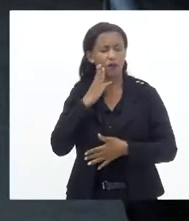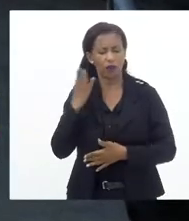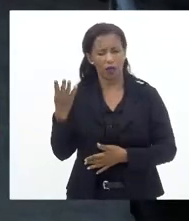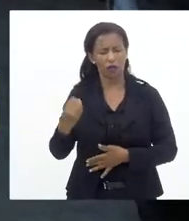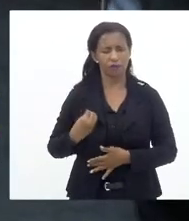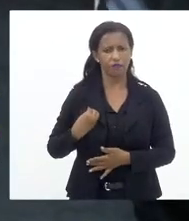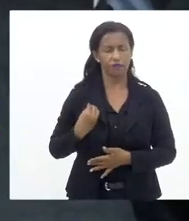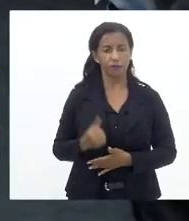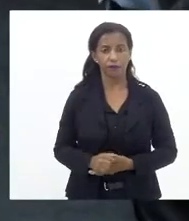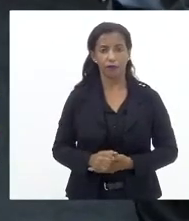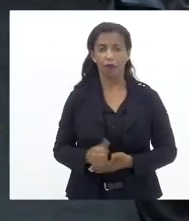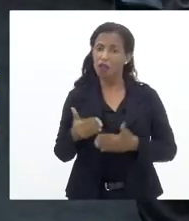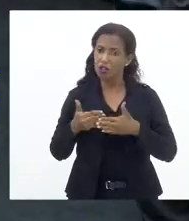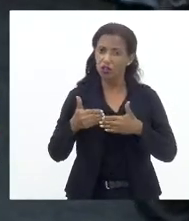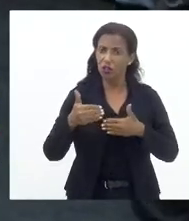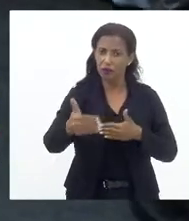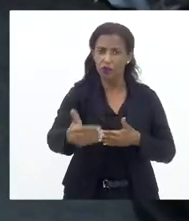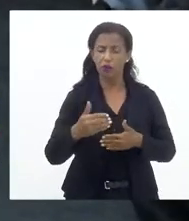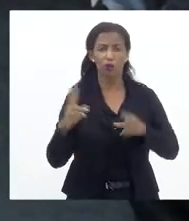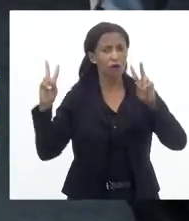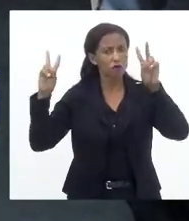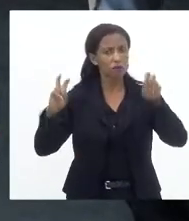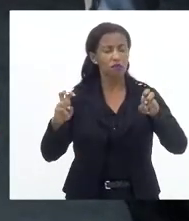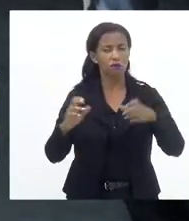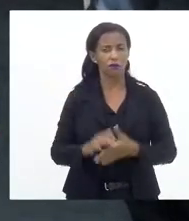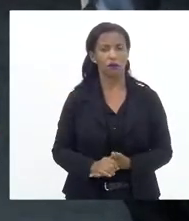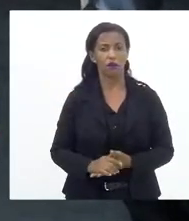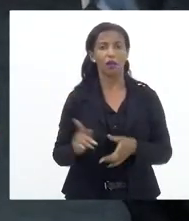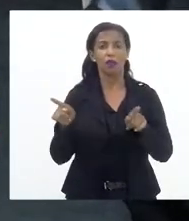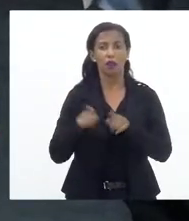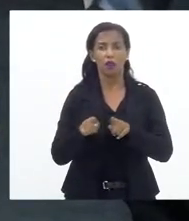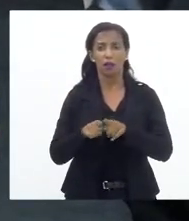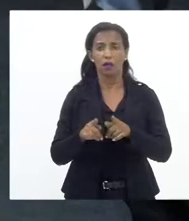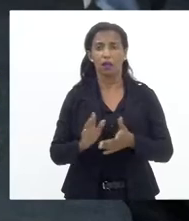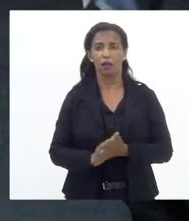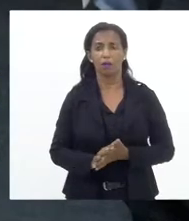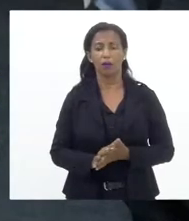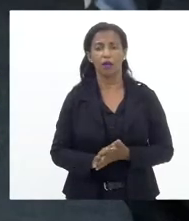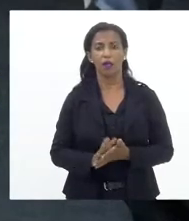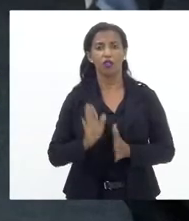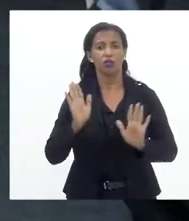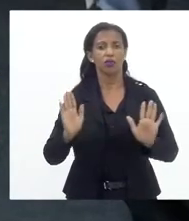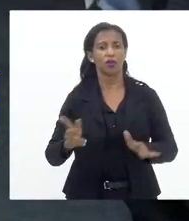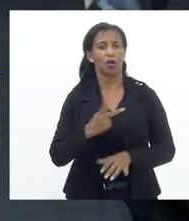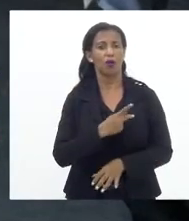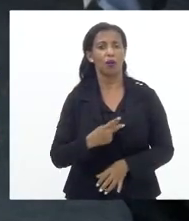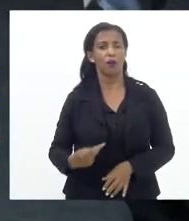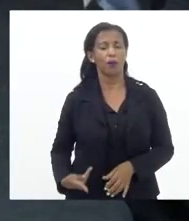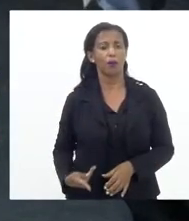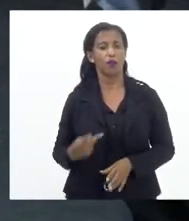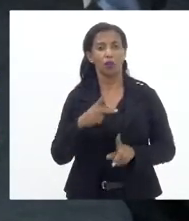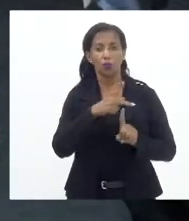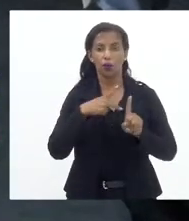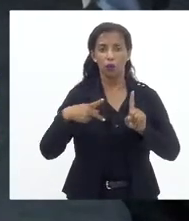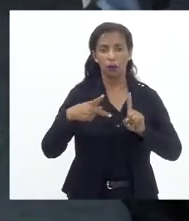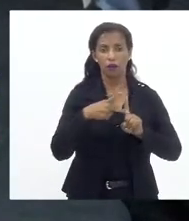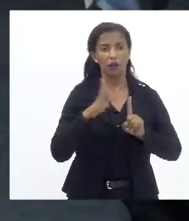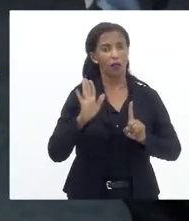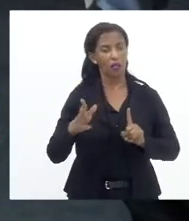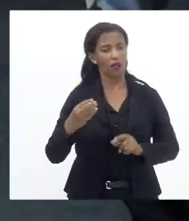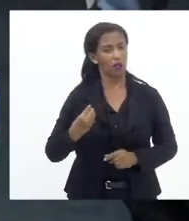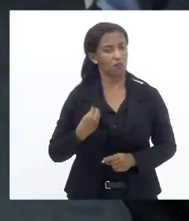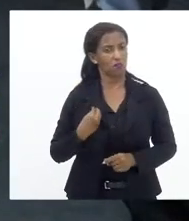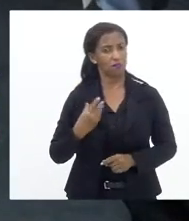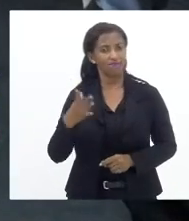presente a gente avançou na temática inclusive o inclusive o presidente do presidente estava presente